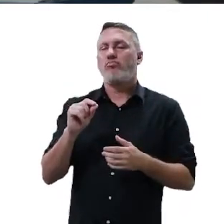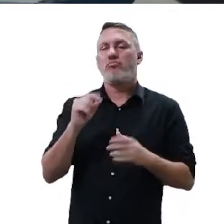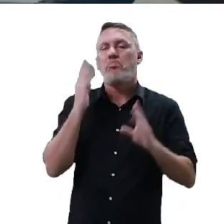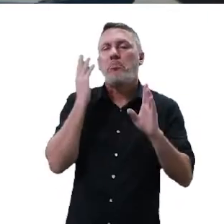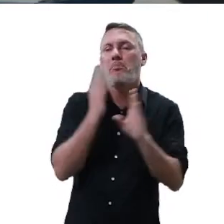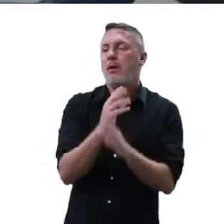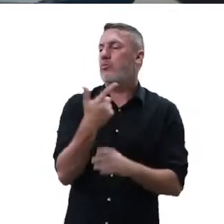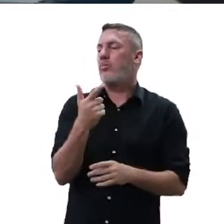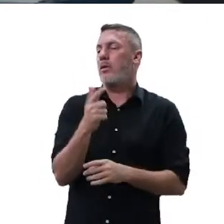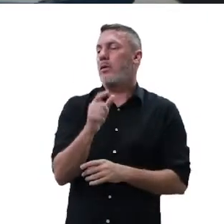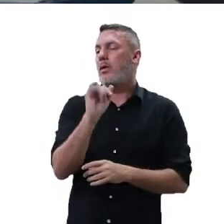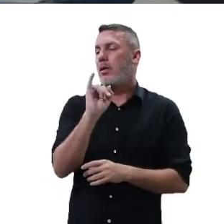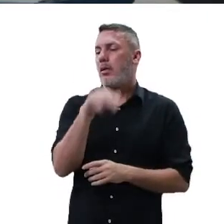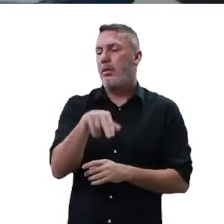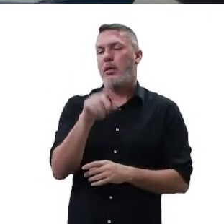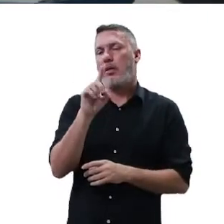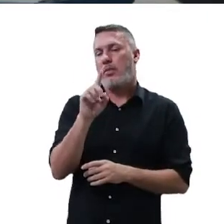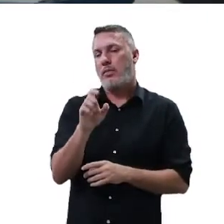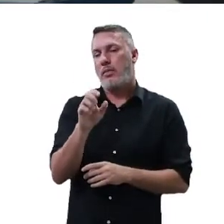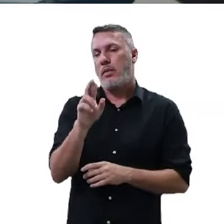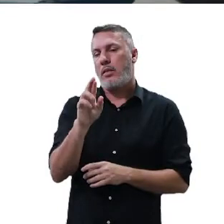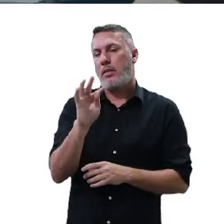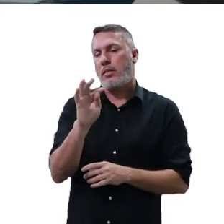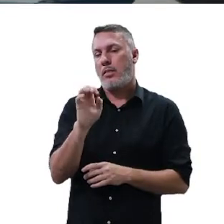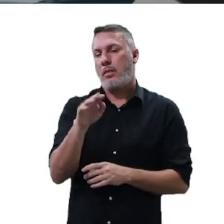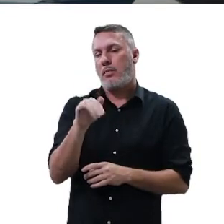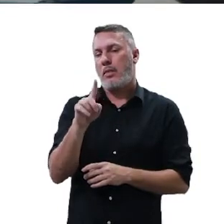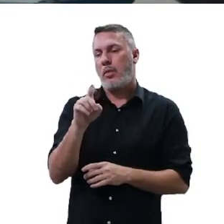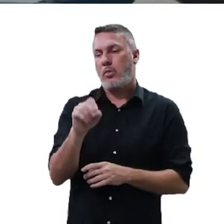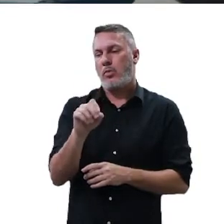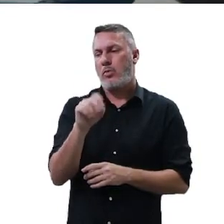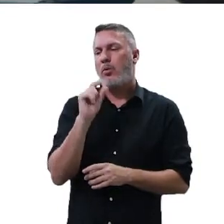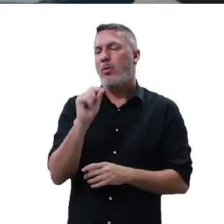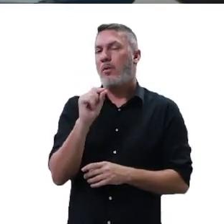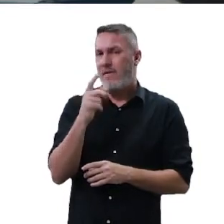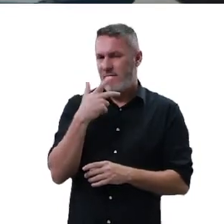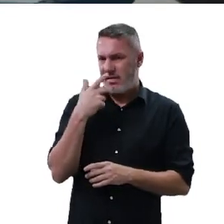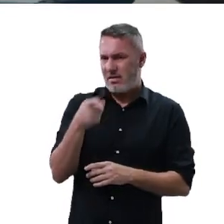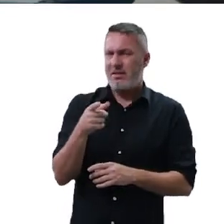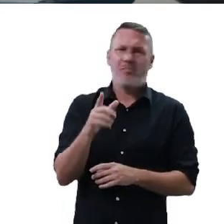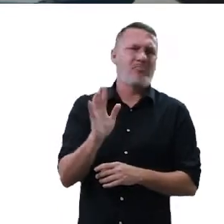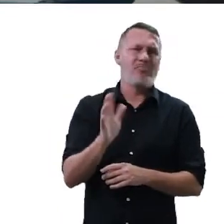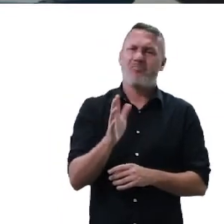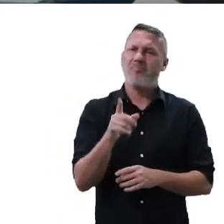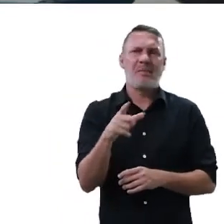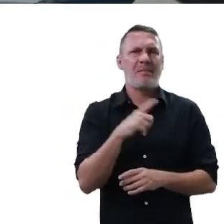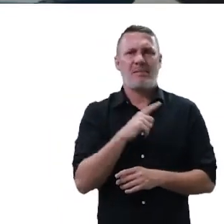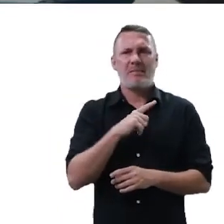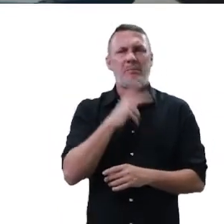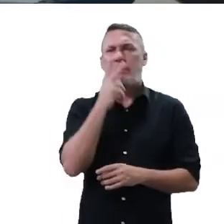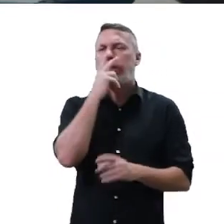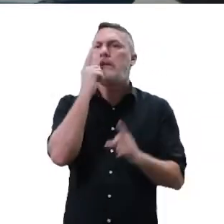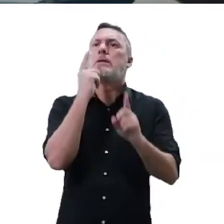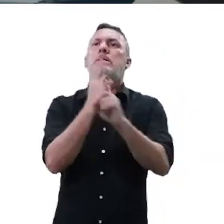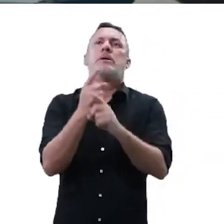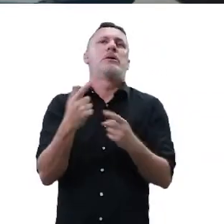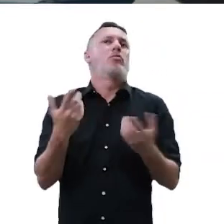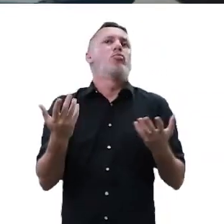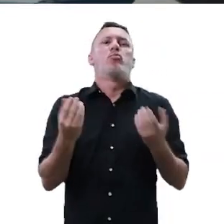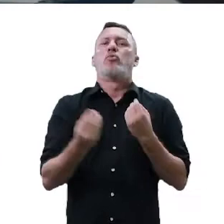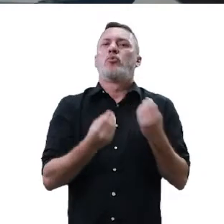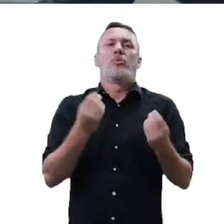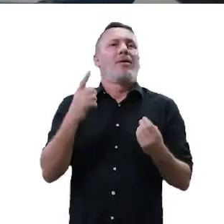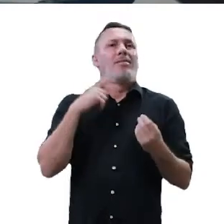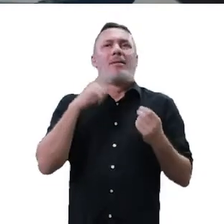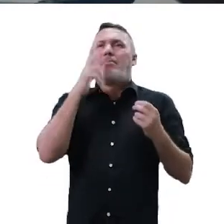dizia que era o indeterminado. A palavra grega para isso é o apeiron. Ele dizia que existia uma massa infinita,